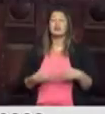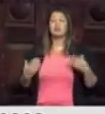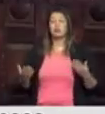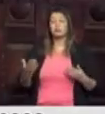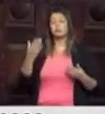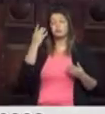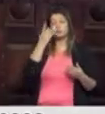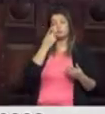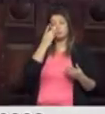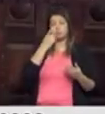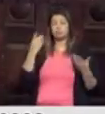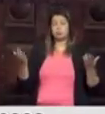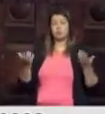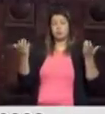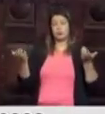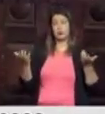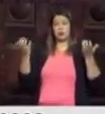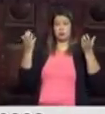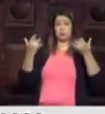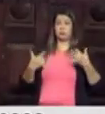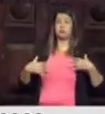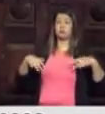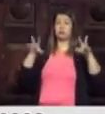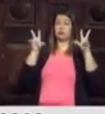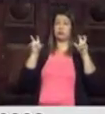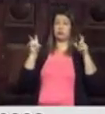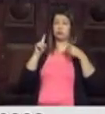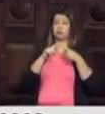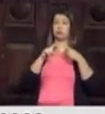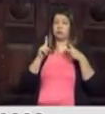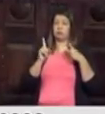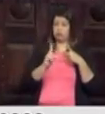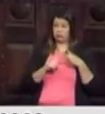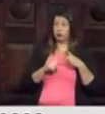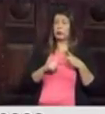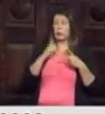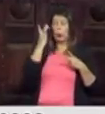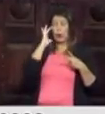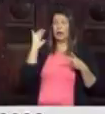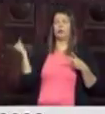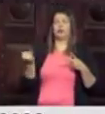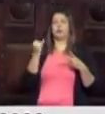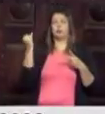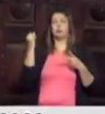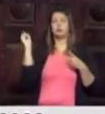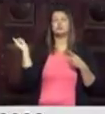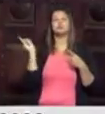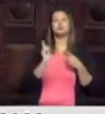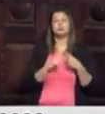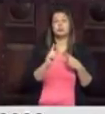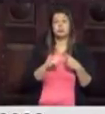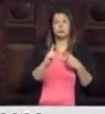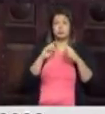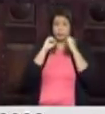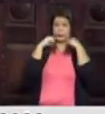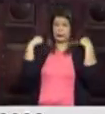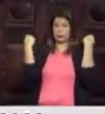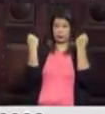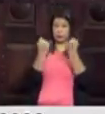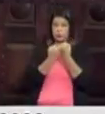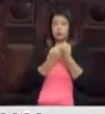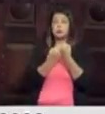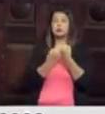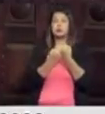de tratar de dois temas aqui que eu julgo de bastante importância. Um é a questão do Maracanã. Hoje é